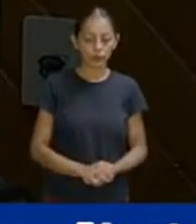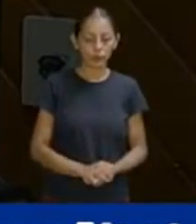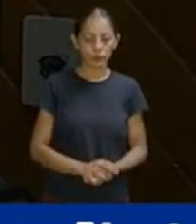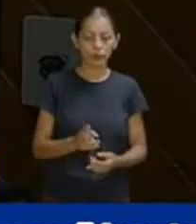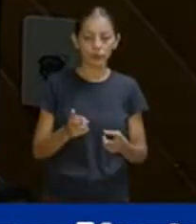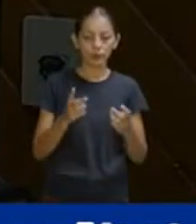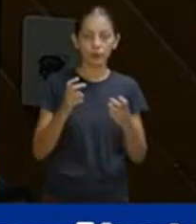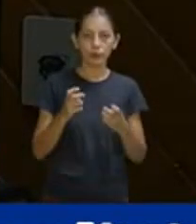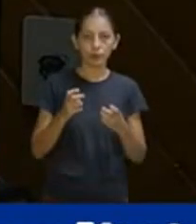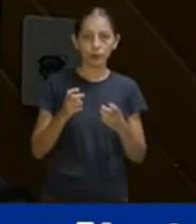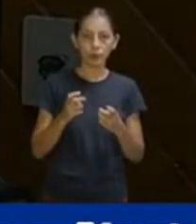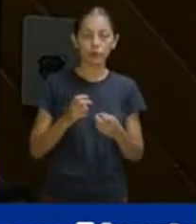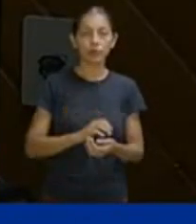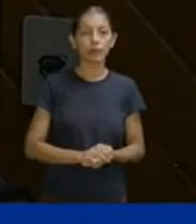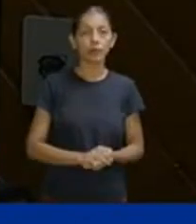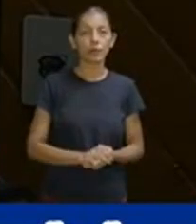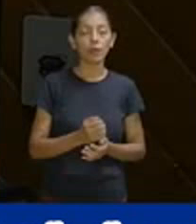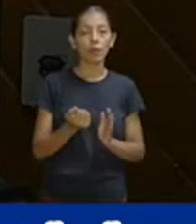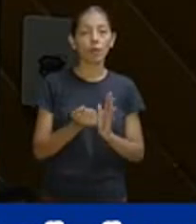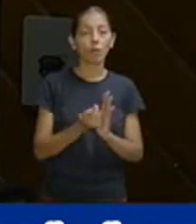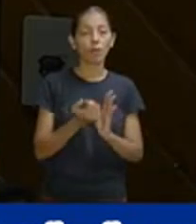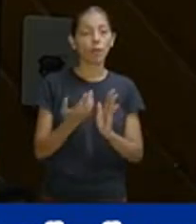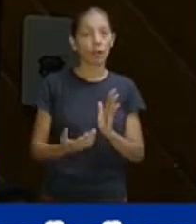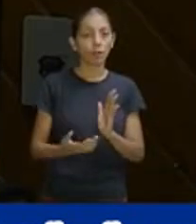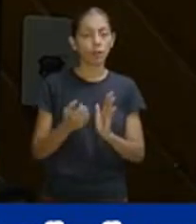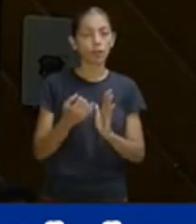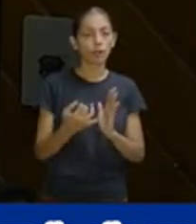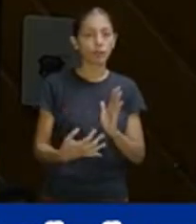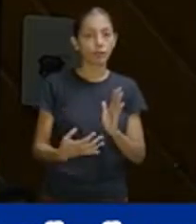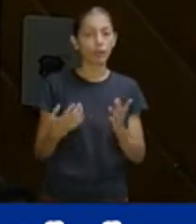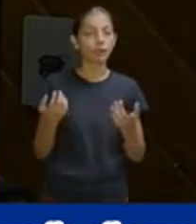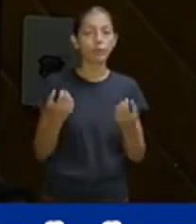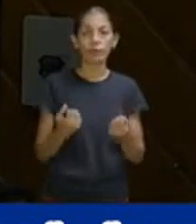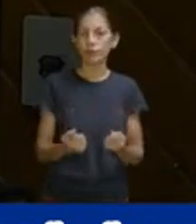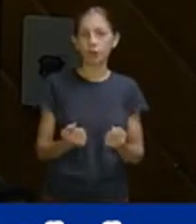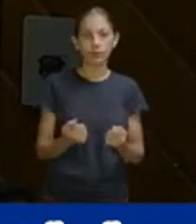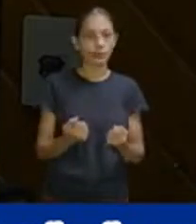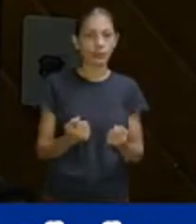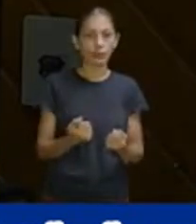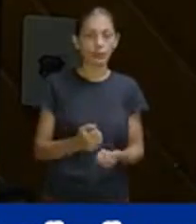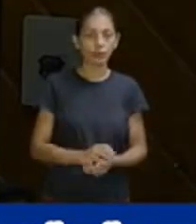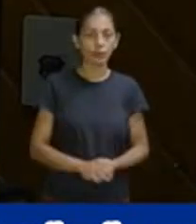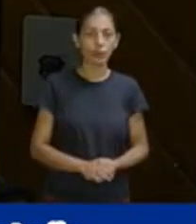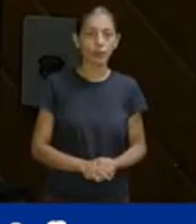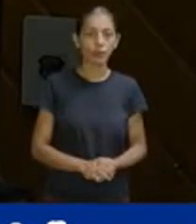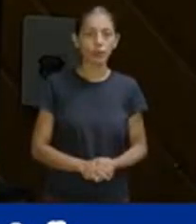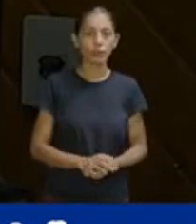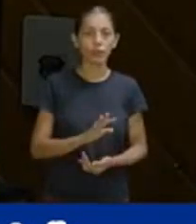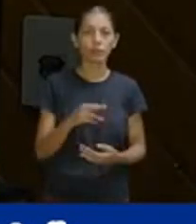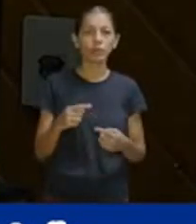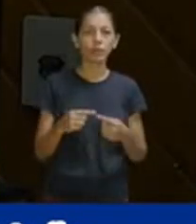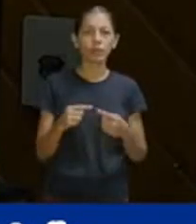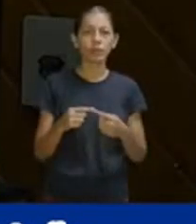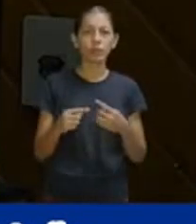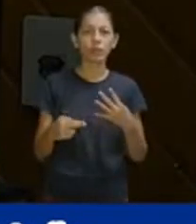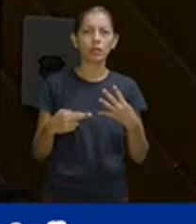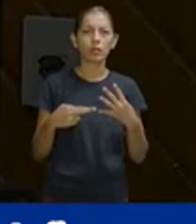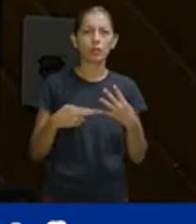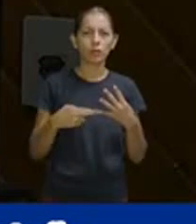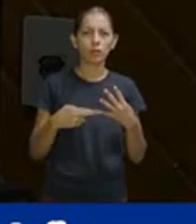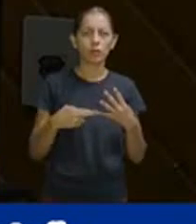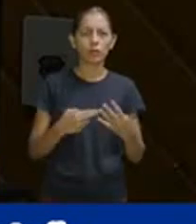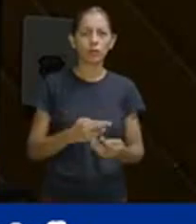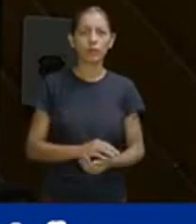de declaração não merecem acolhimento. Primeiramente, cumpre esclarecer que os embargos de declaração são um recurso de natureza